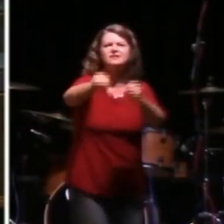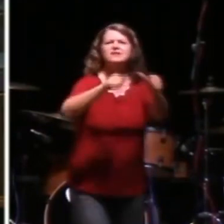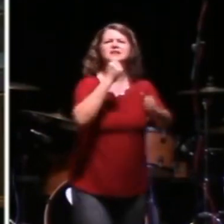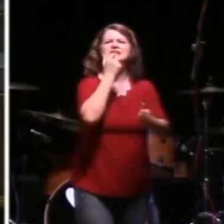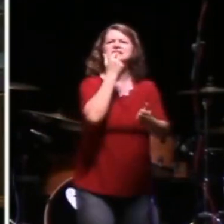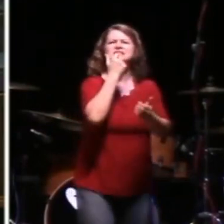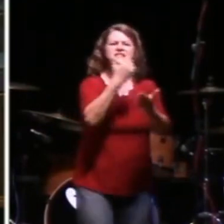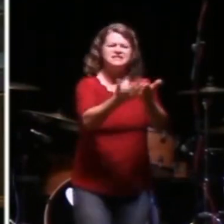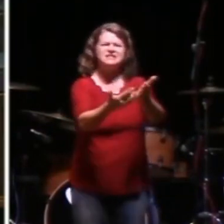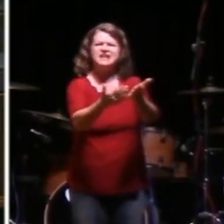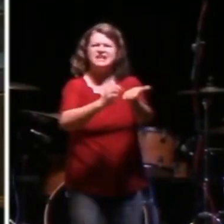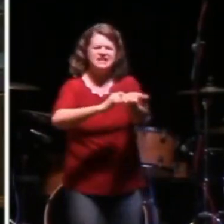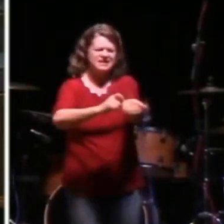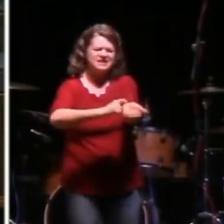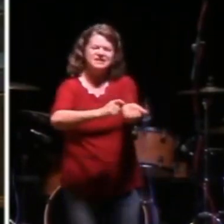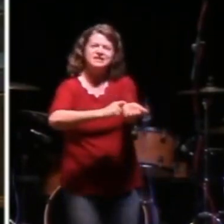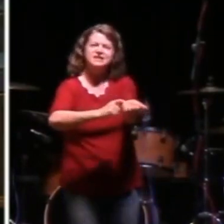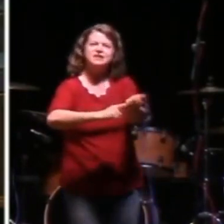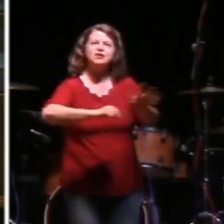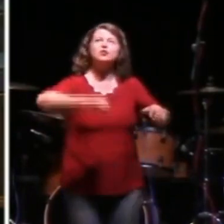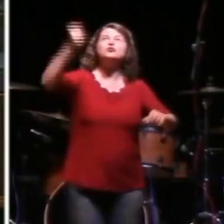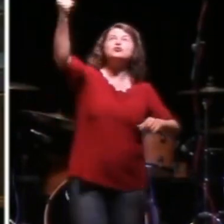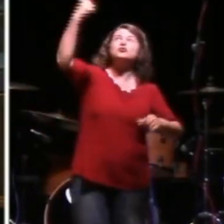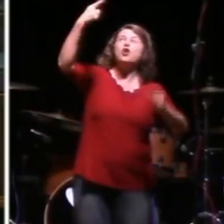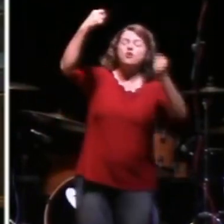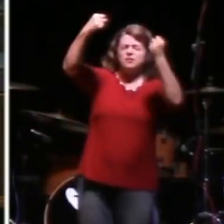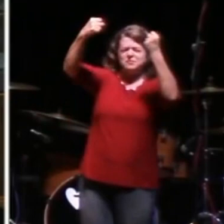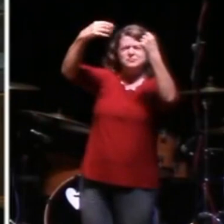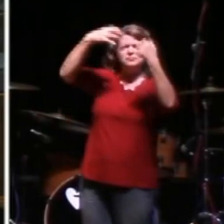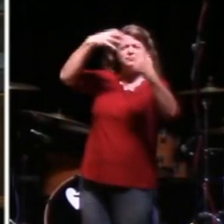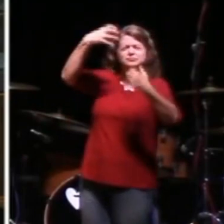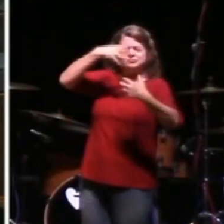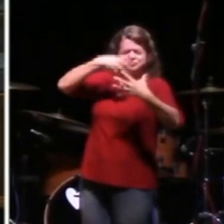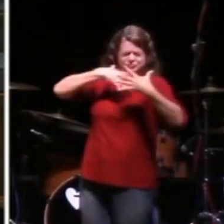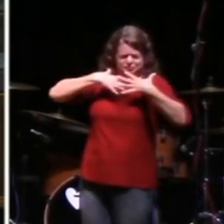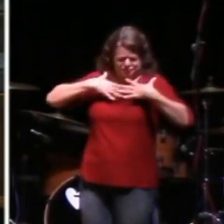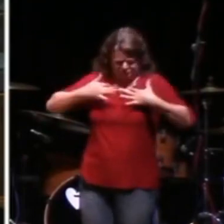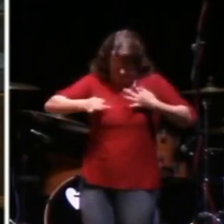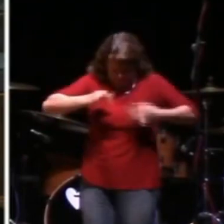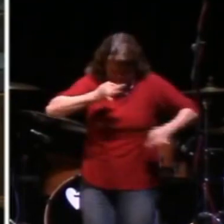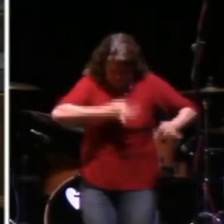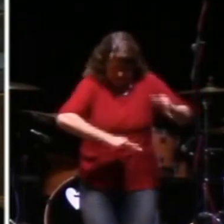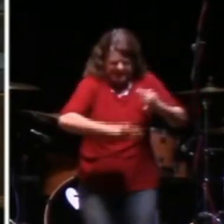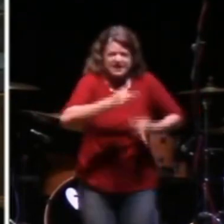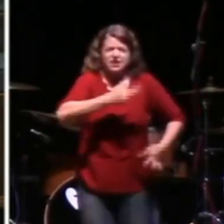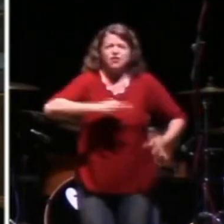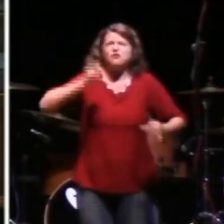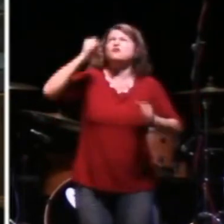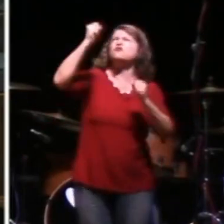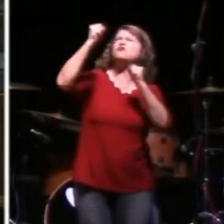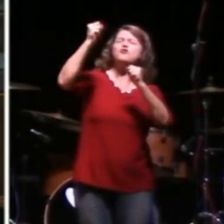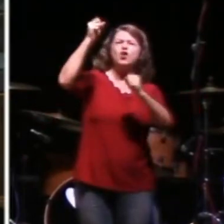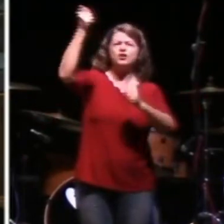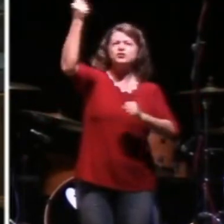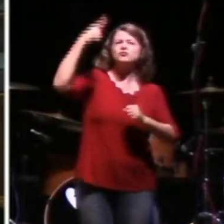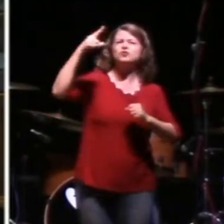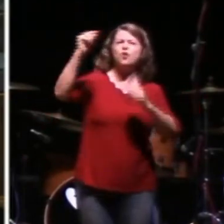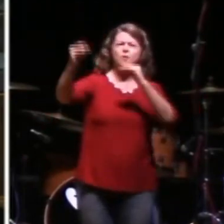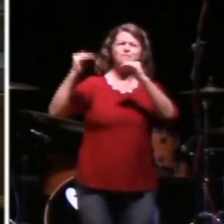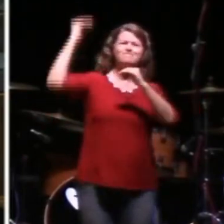é interessante que o sol vai queimar os homens as trevas vão trazer desgraça e destruição escute que eu vou dizer